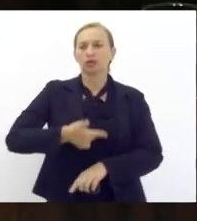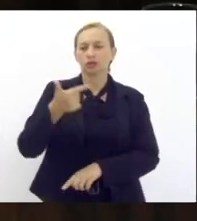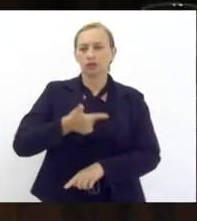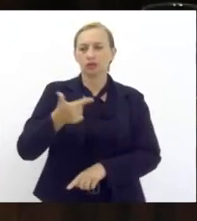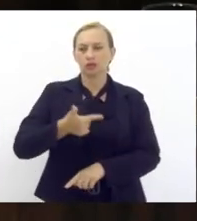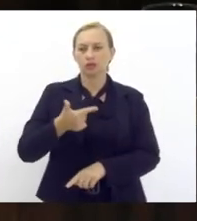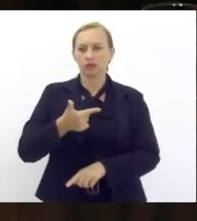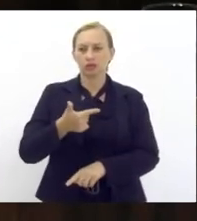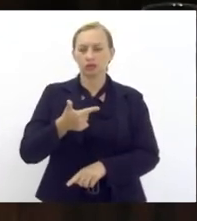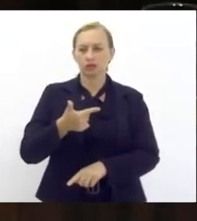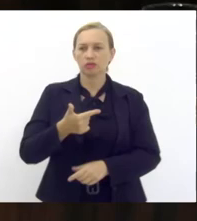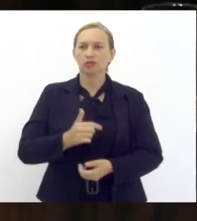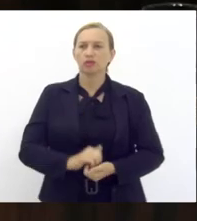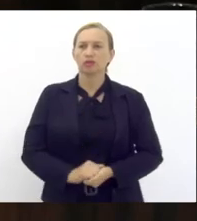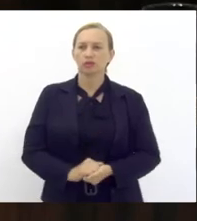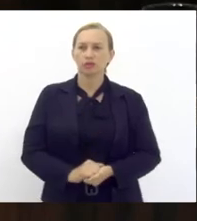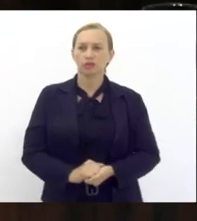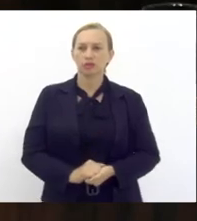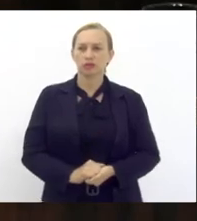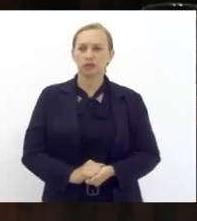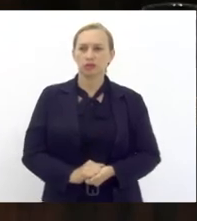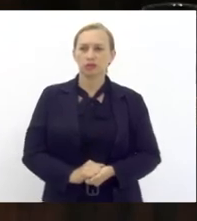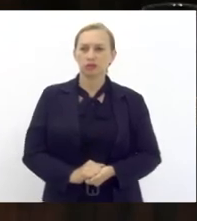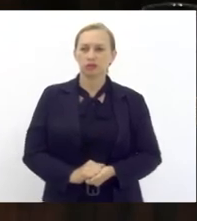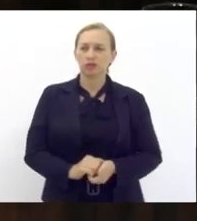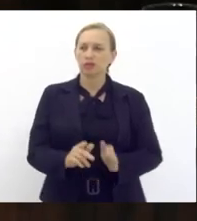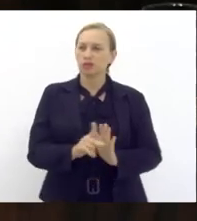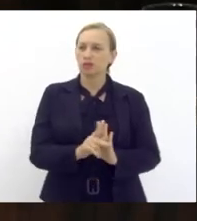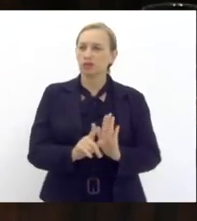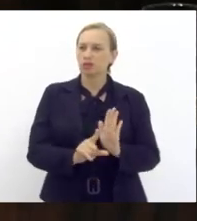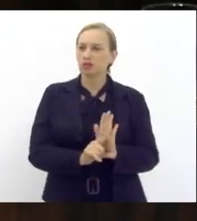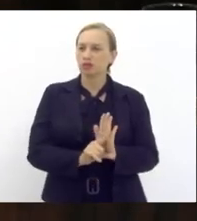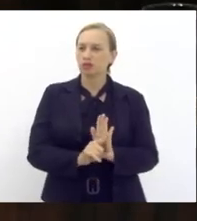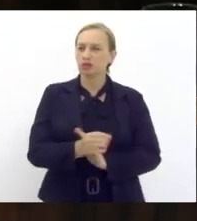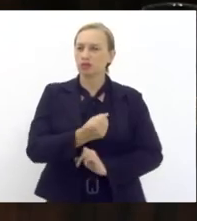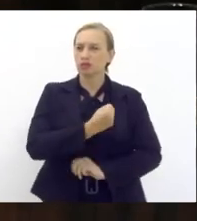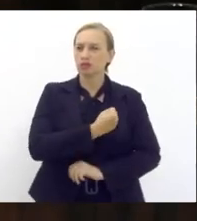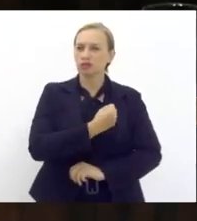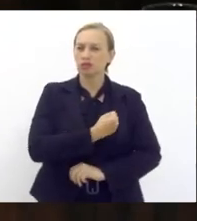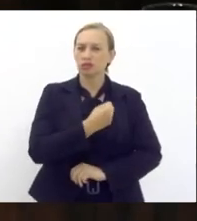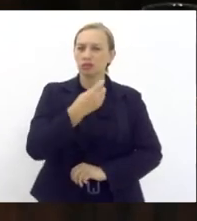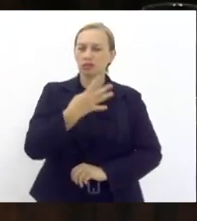discussão e redação do vencido. Projeto de lei número